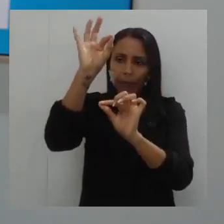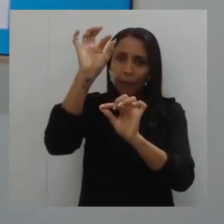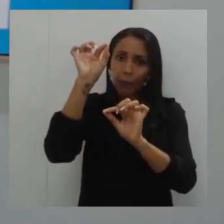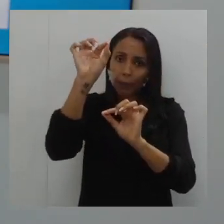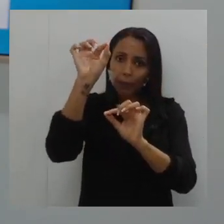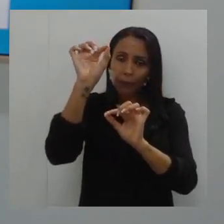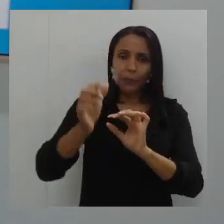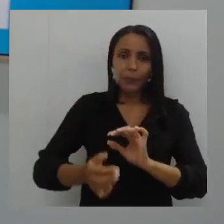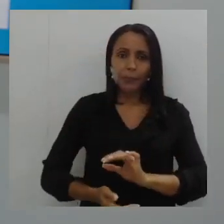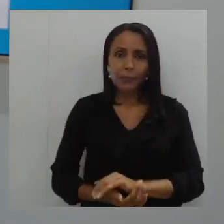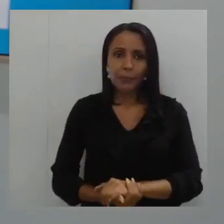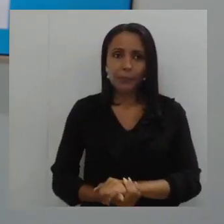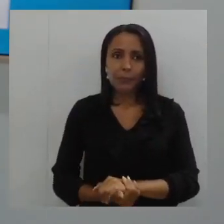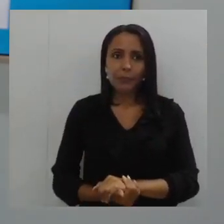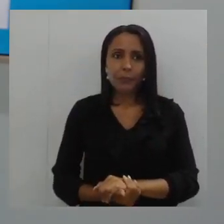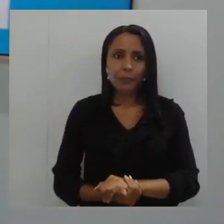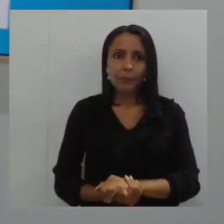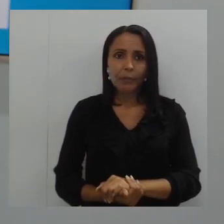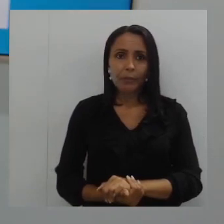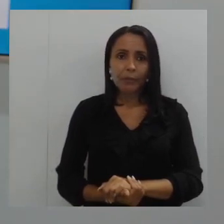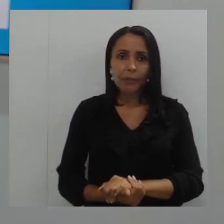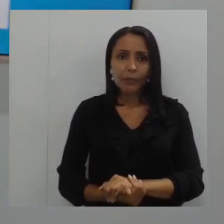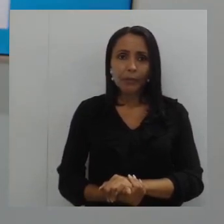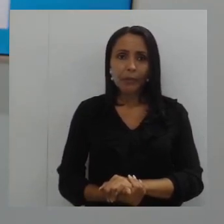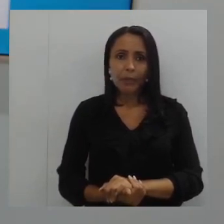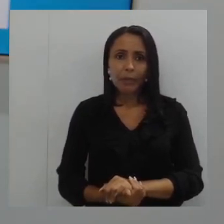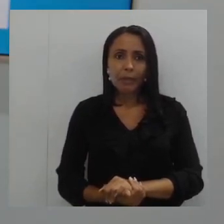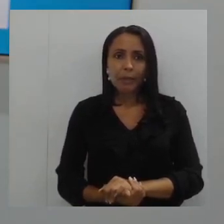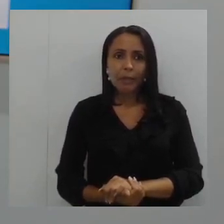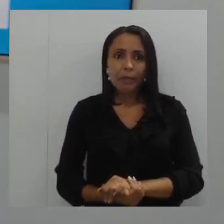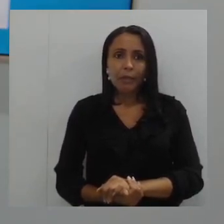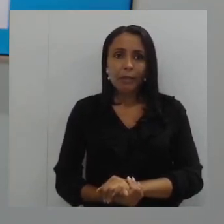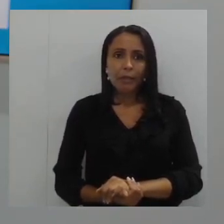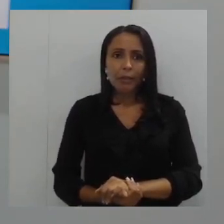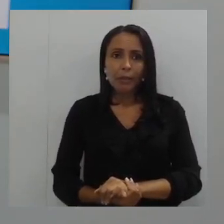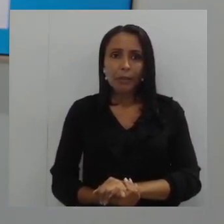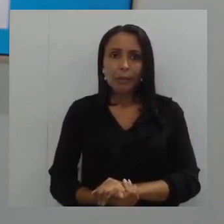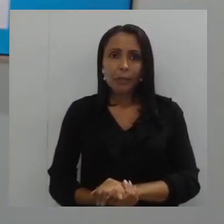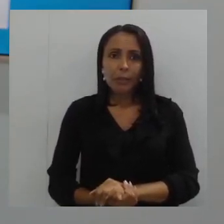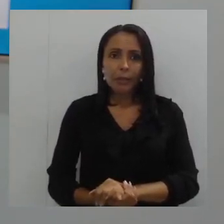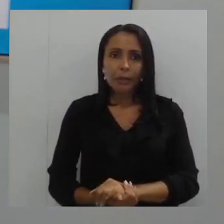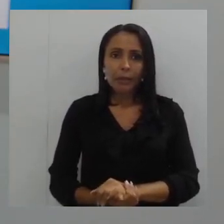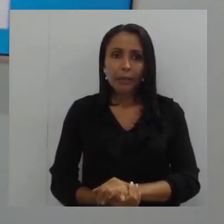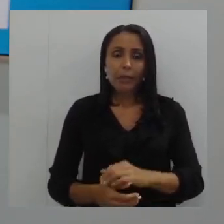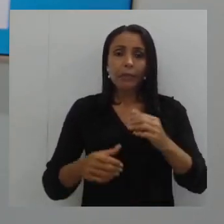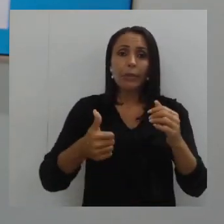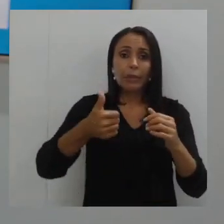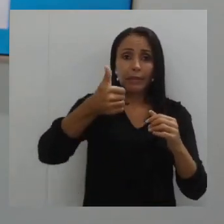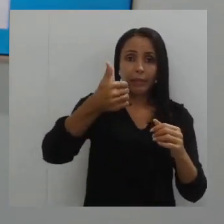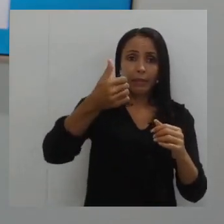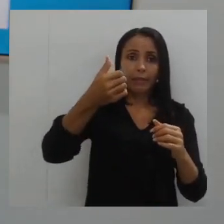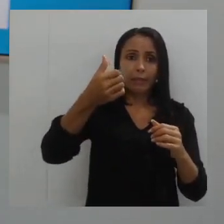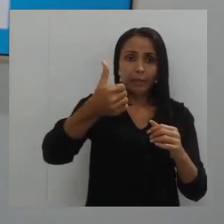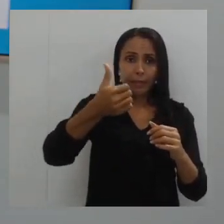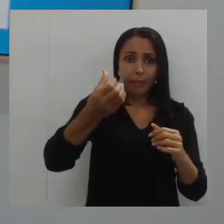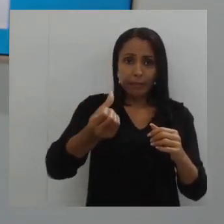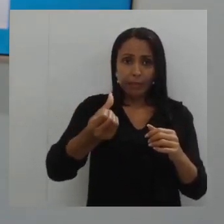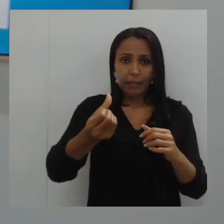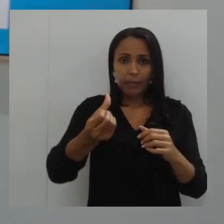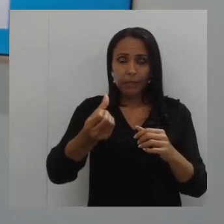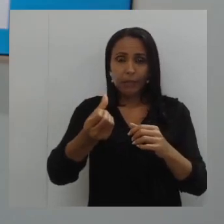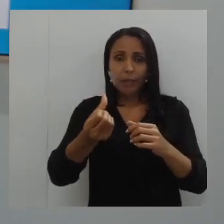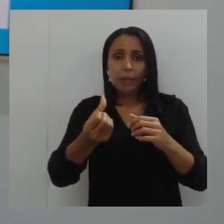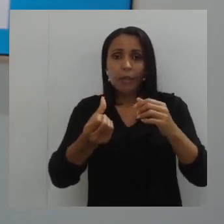figura. Agora eu vou pegar esse outro lado, que é o número 16, e vou encontrar